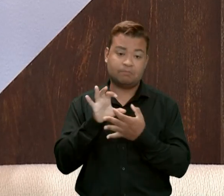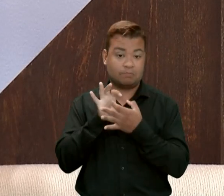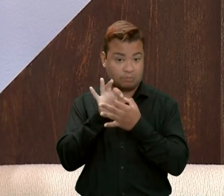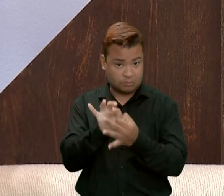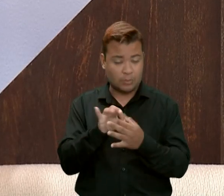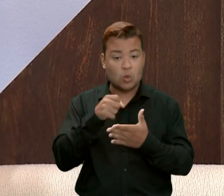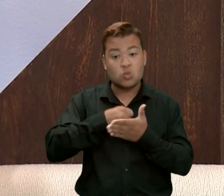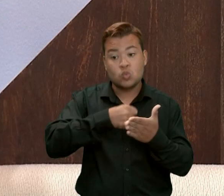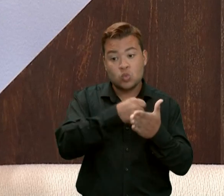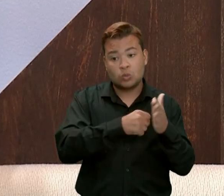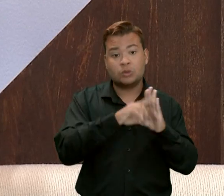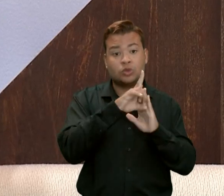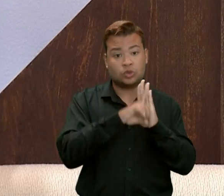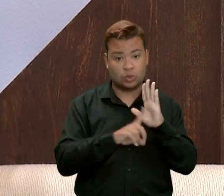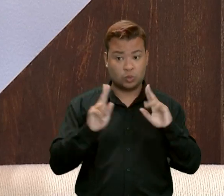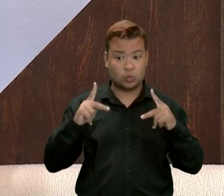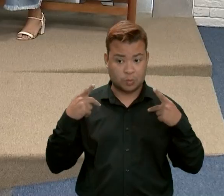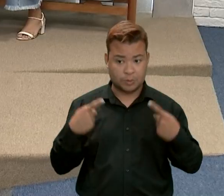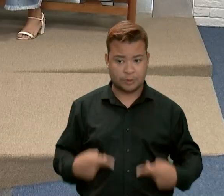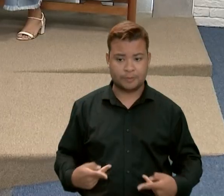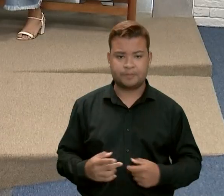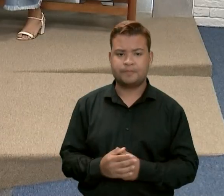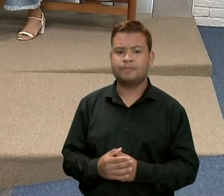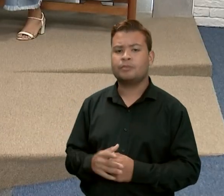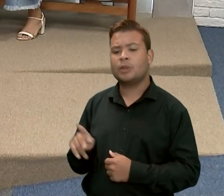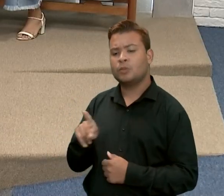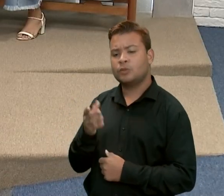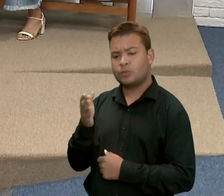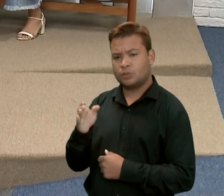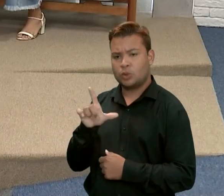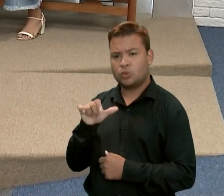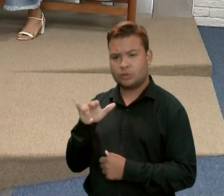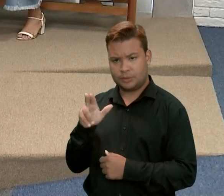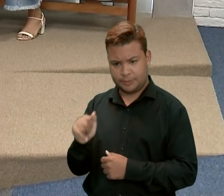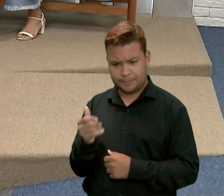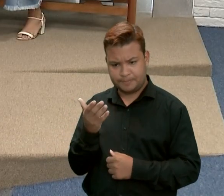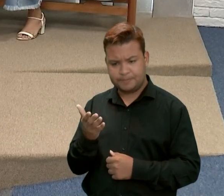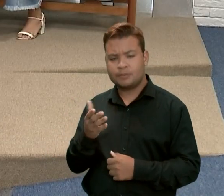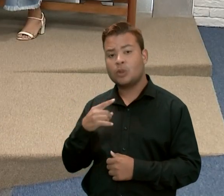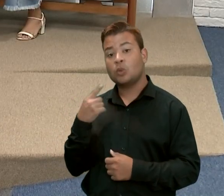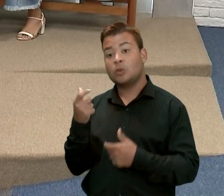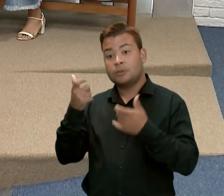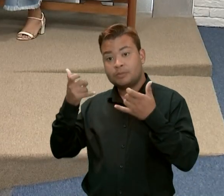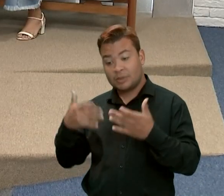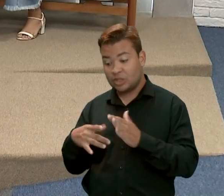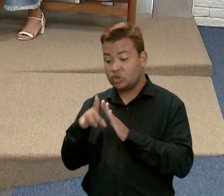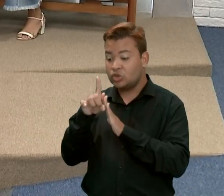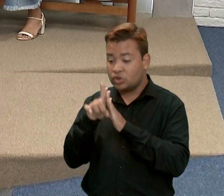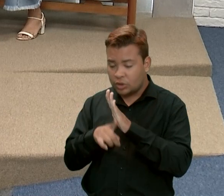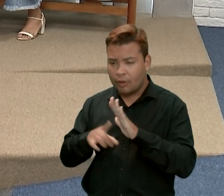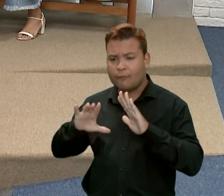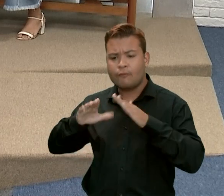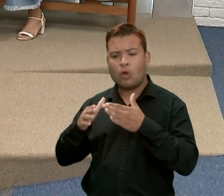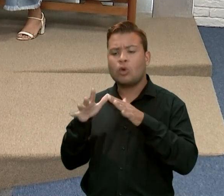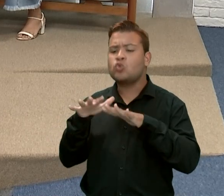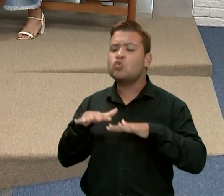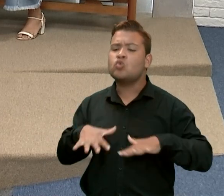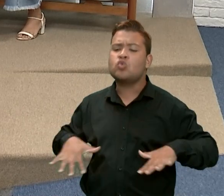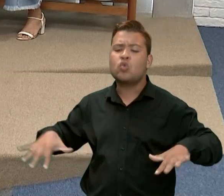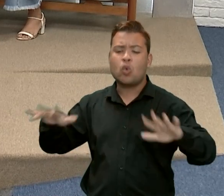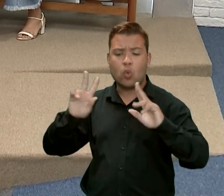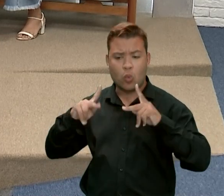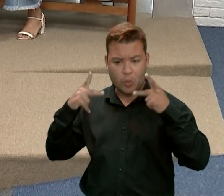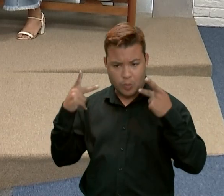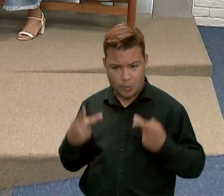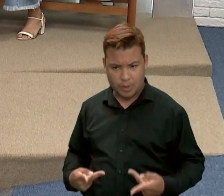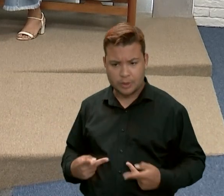direitos humanos. Professora Luciana, apesar da gente dizer que é o direito para todos os seres humanos, como a